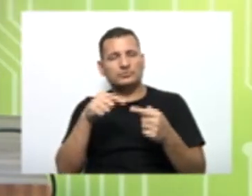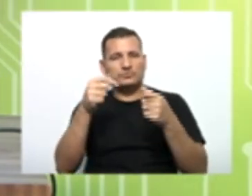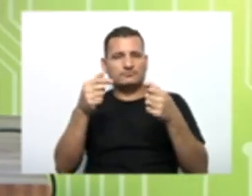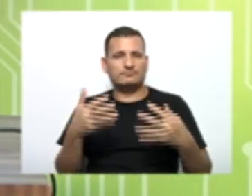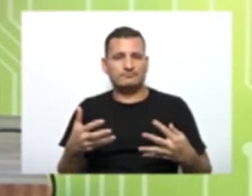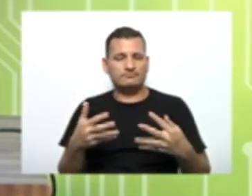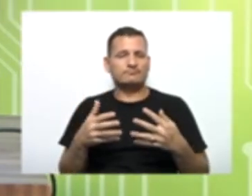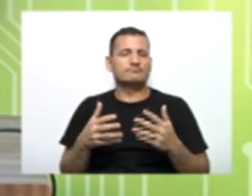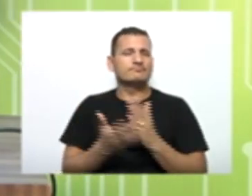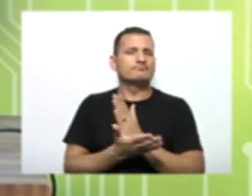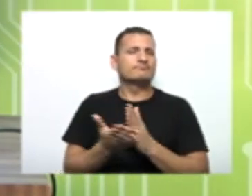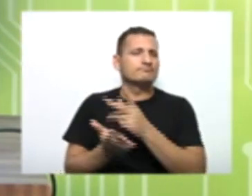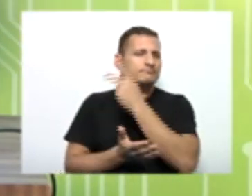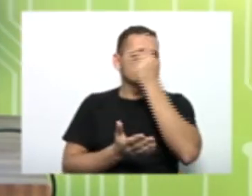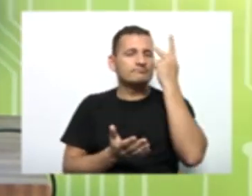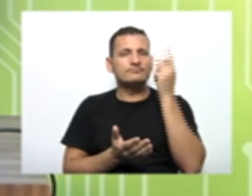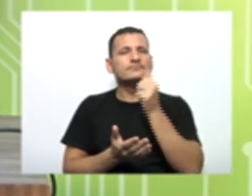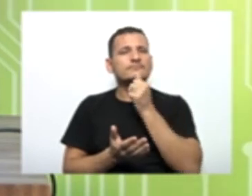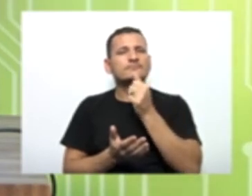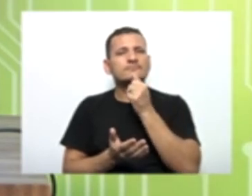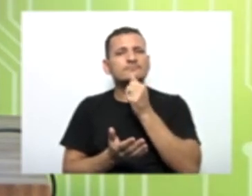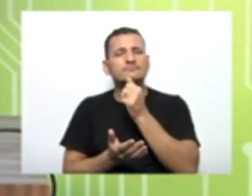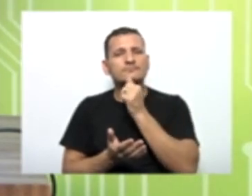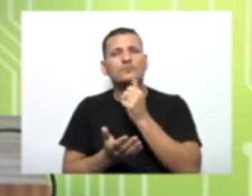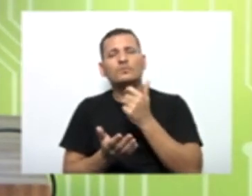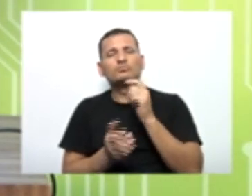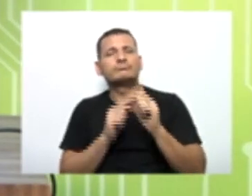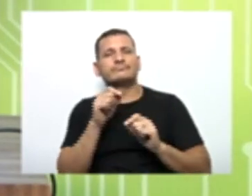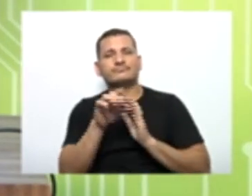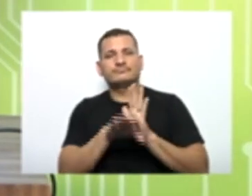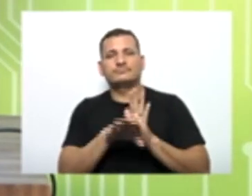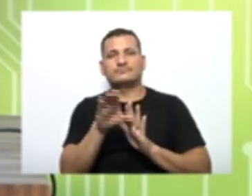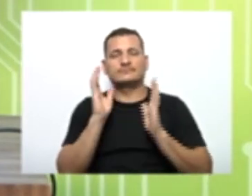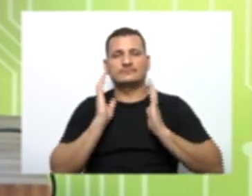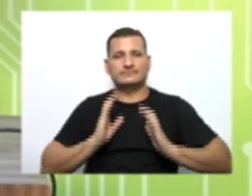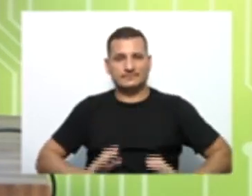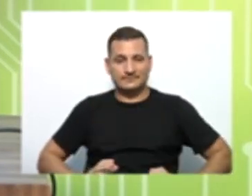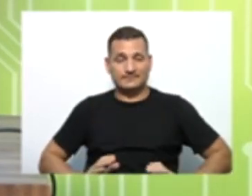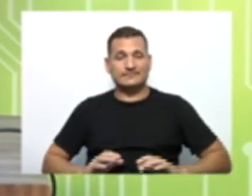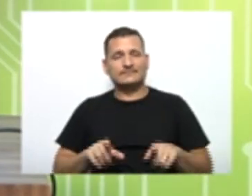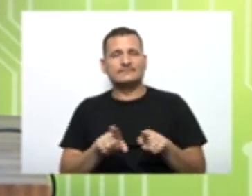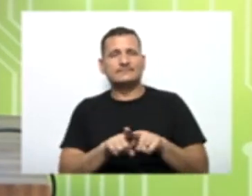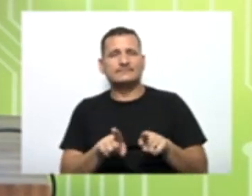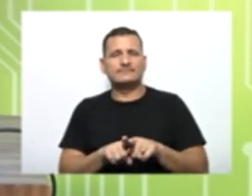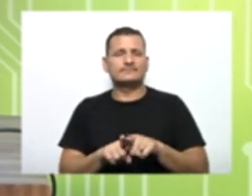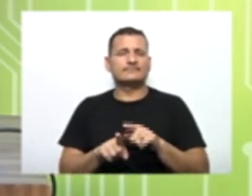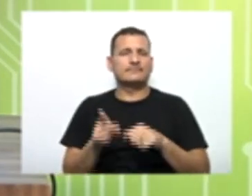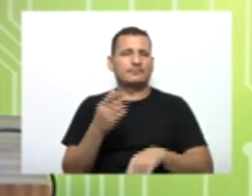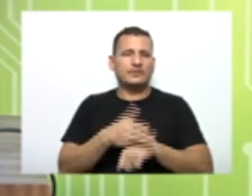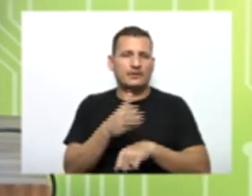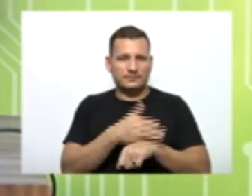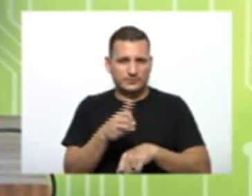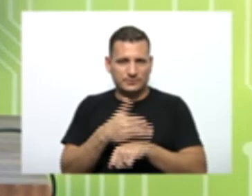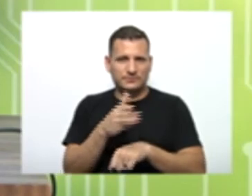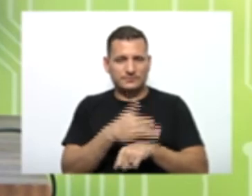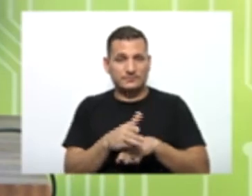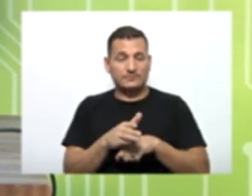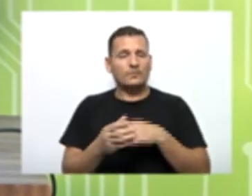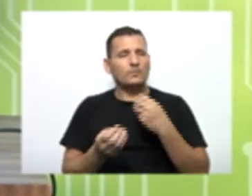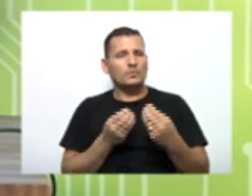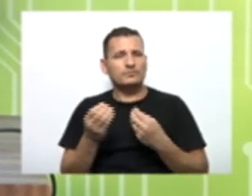soberania do indivíduo dentro de um Estado. Assim, o cidadão participa ativamente dos assuntos de sua comunidade e